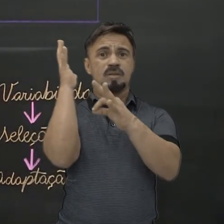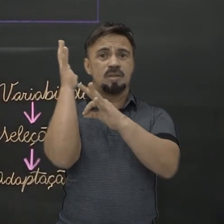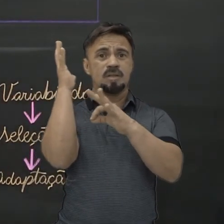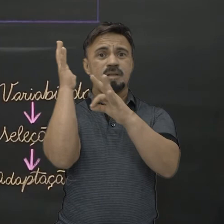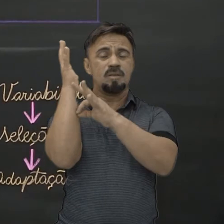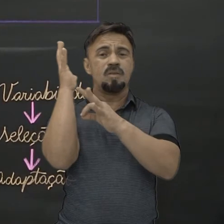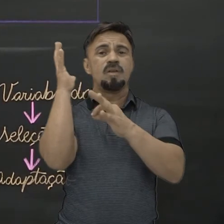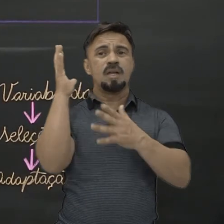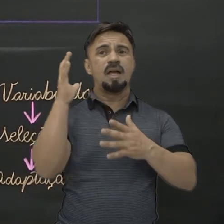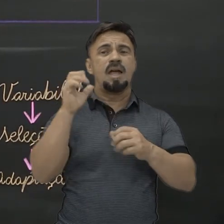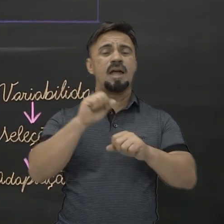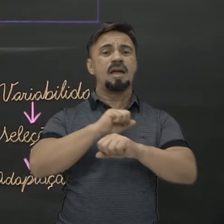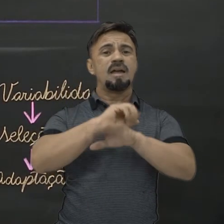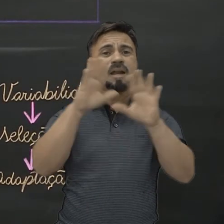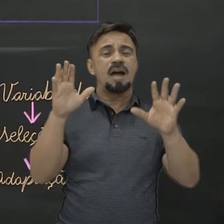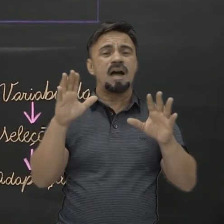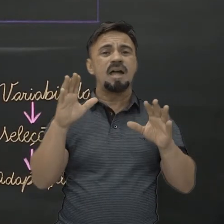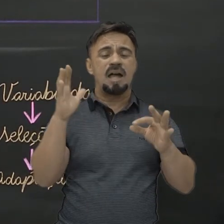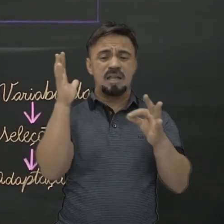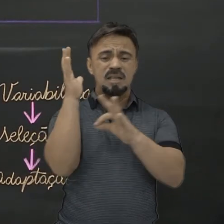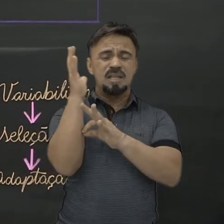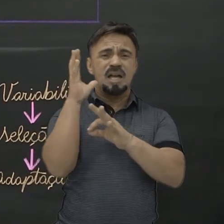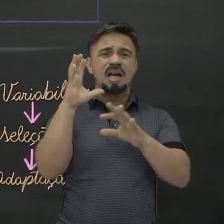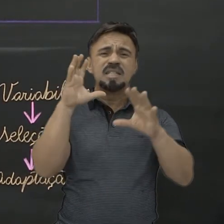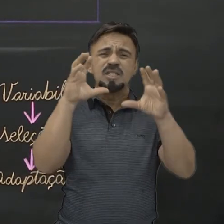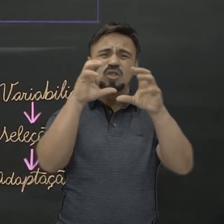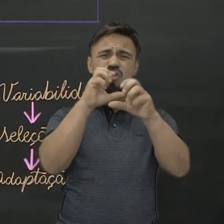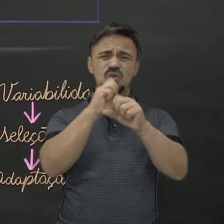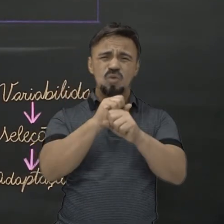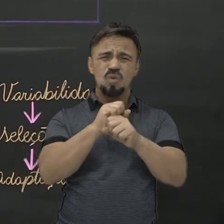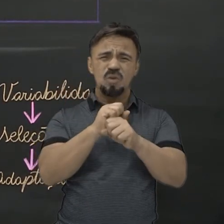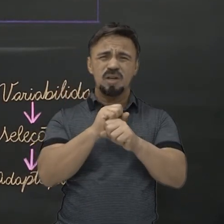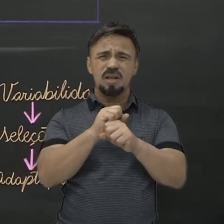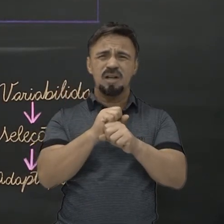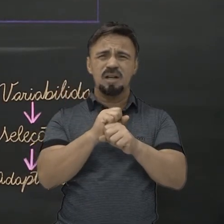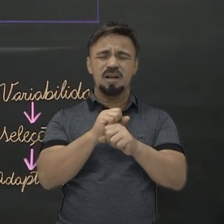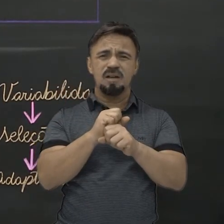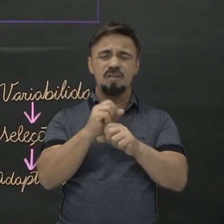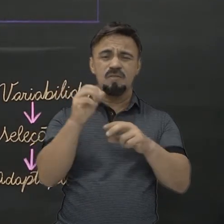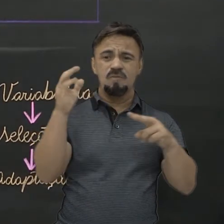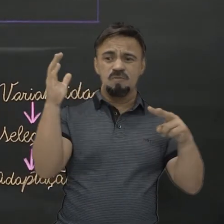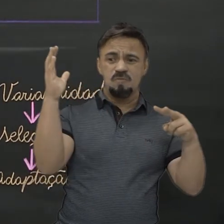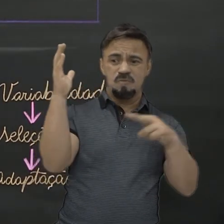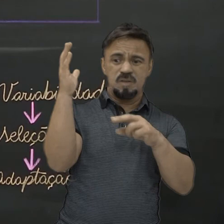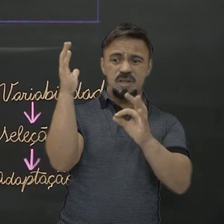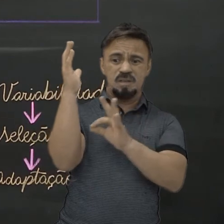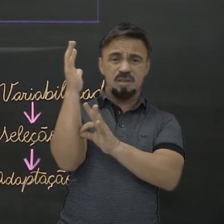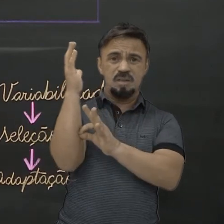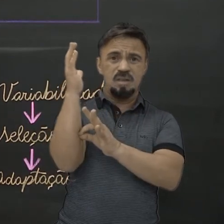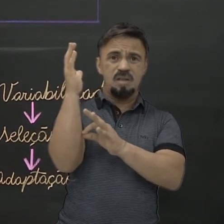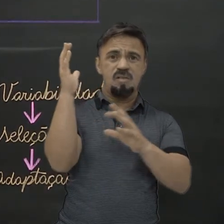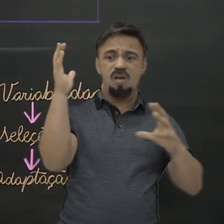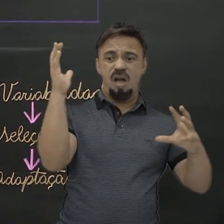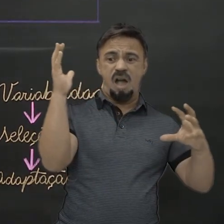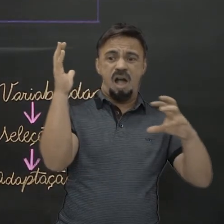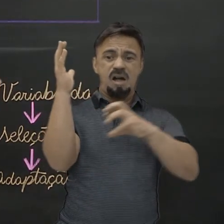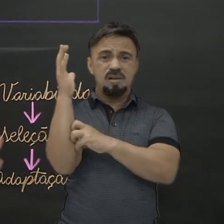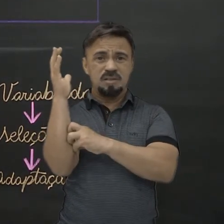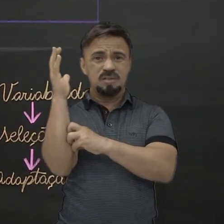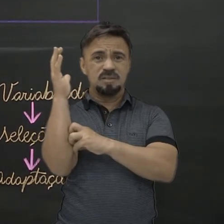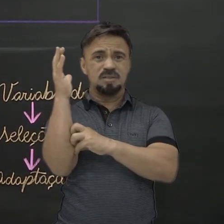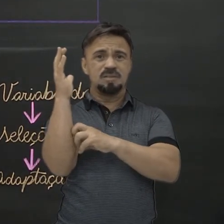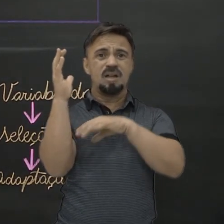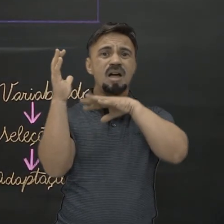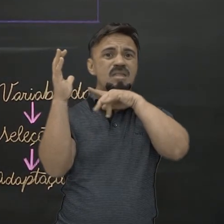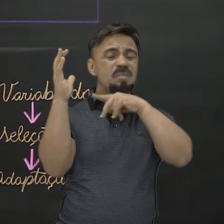as claras. Porque as escuras, olha o que aconteceria. Muito visível nesse tronco, o predador ia e se alimentava. Com o